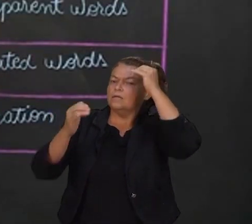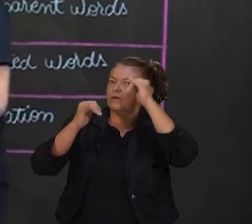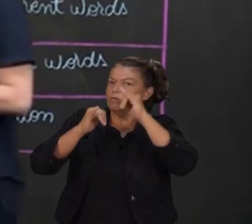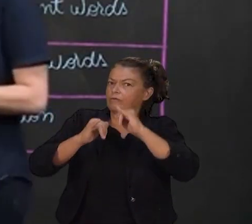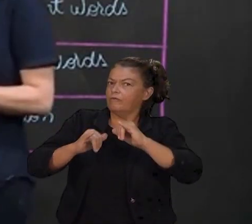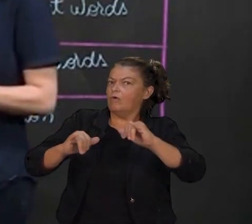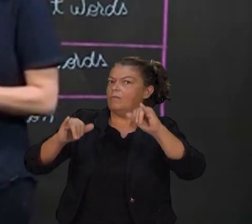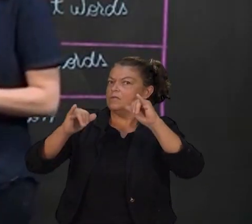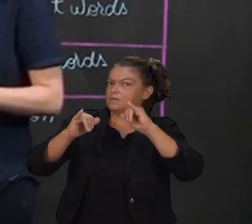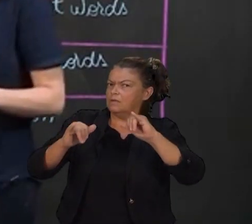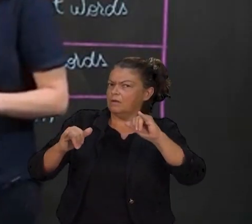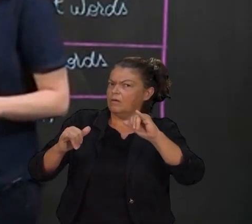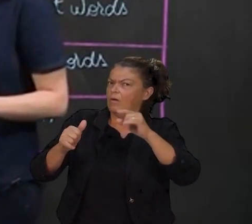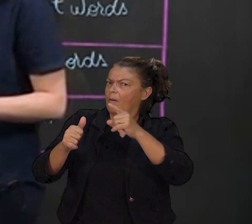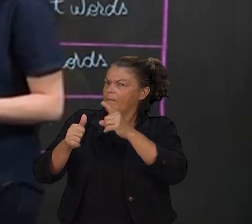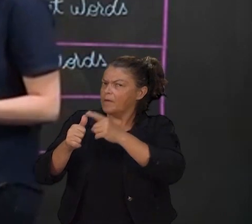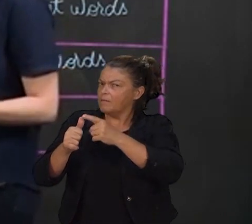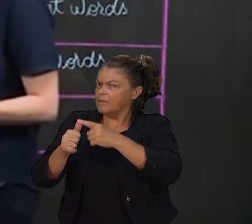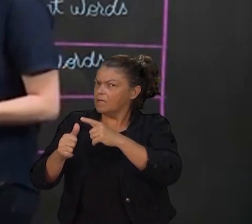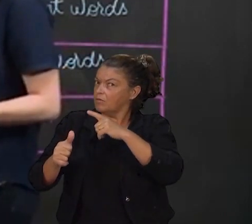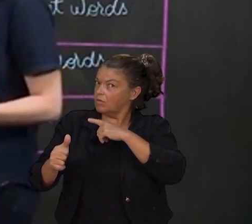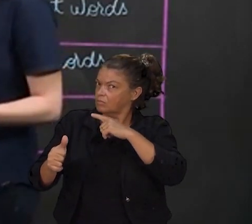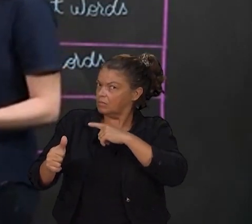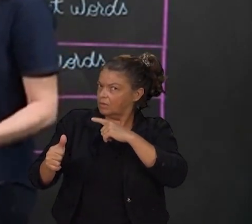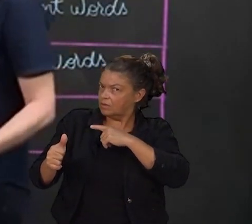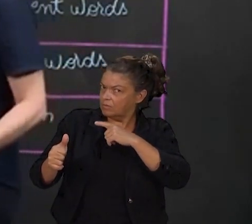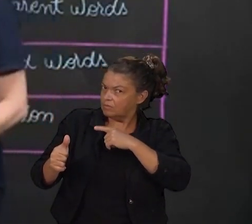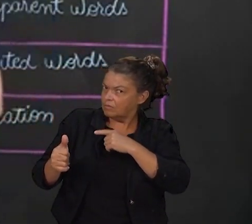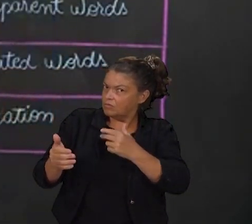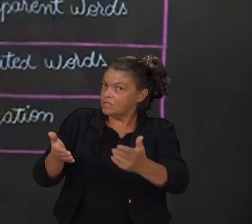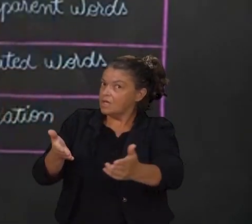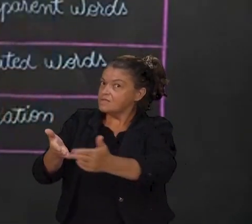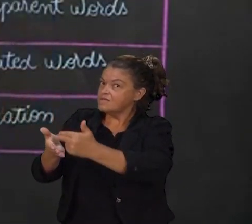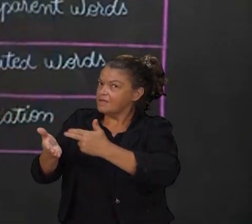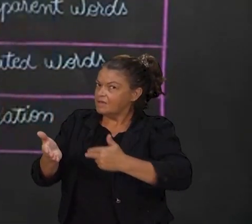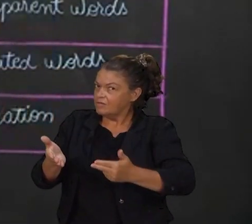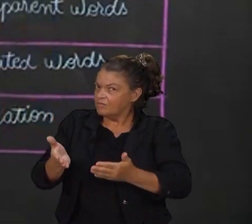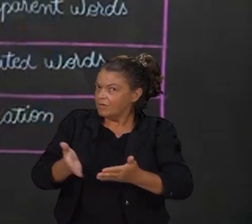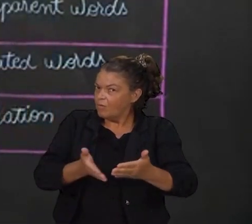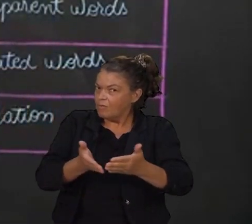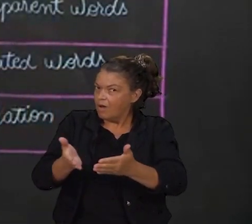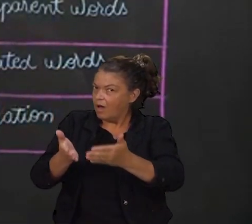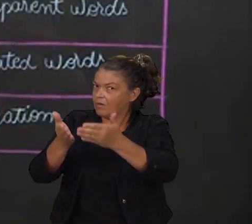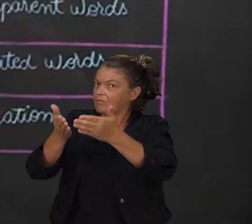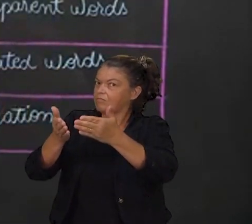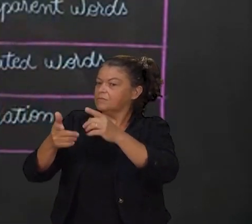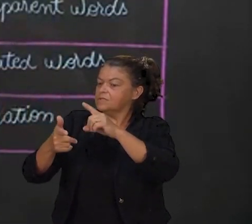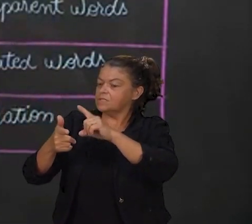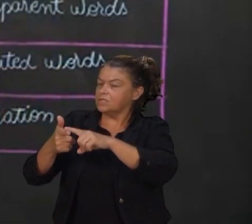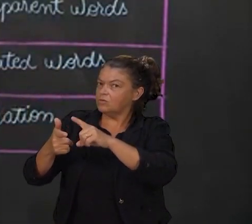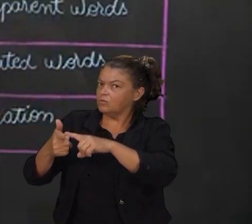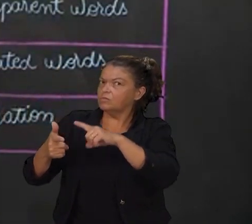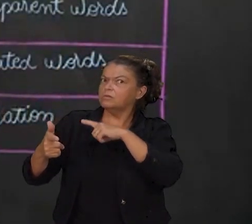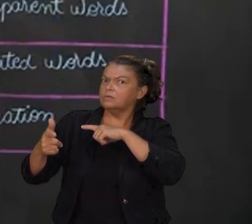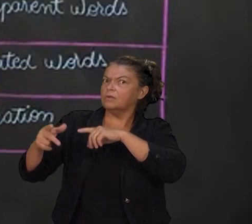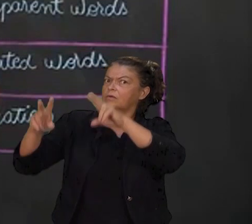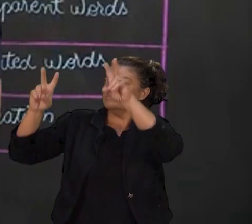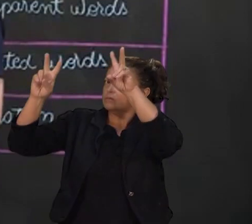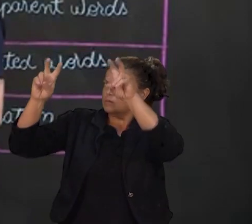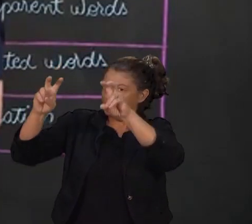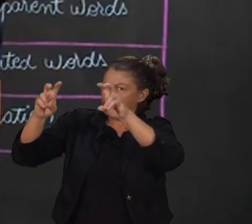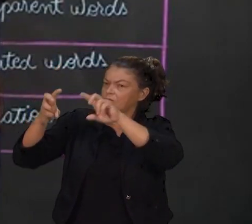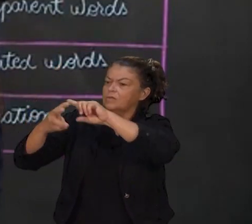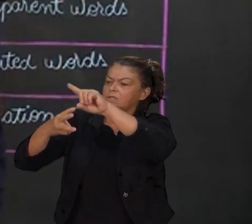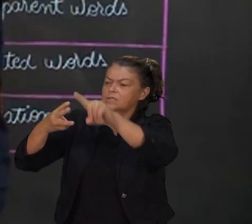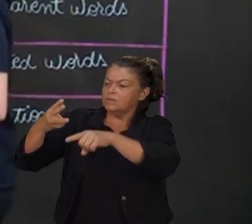textual. Ah, eu tenho uma imagem, ela vai me ajudar, me ajudou. Eu tenho um título. Eu tenho aqui